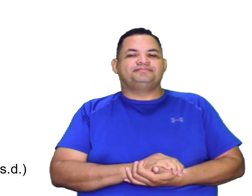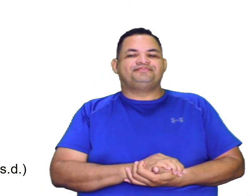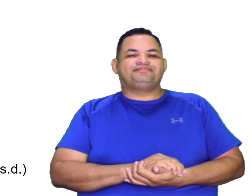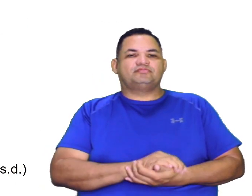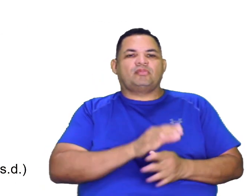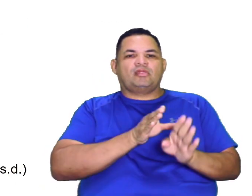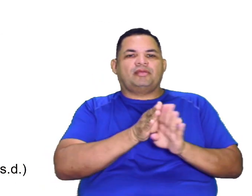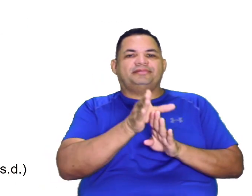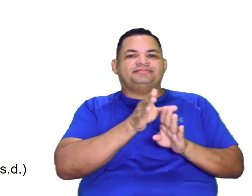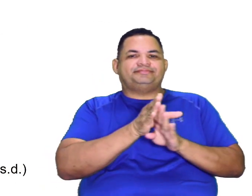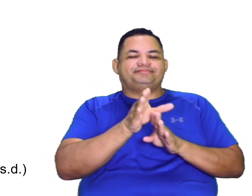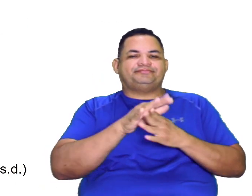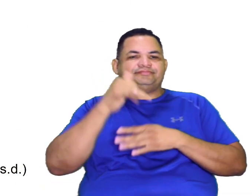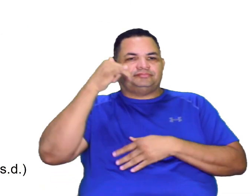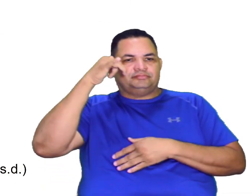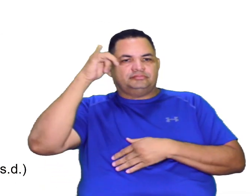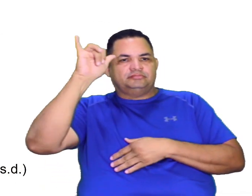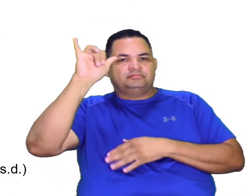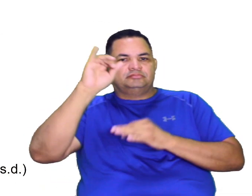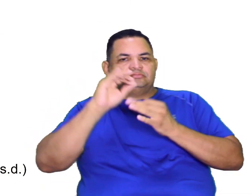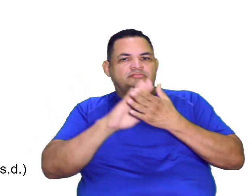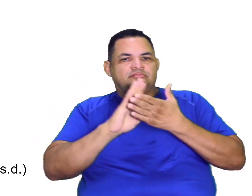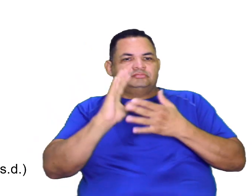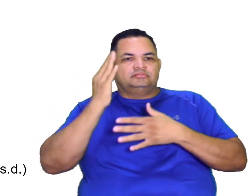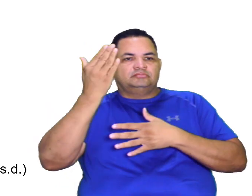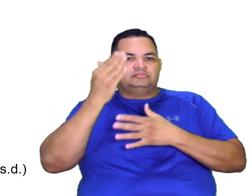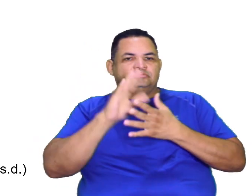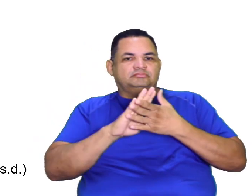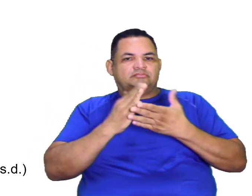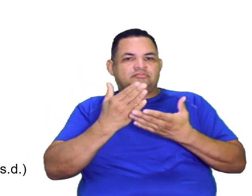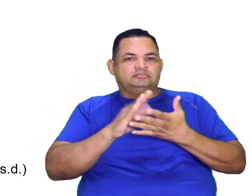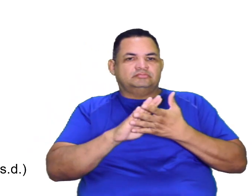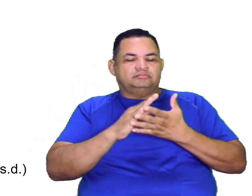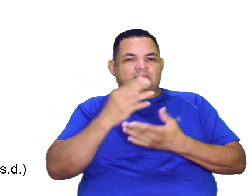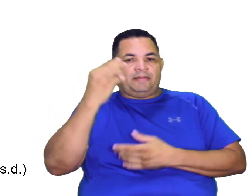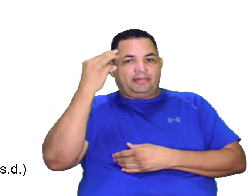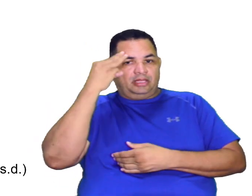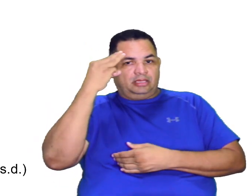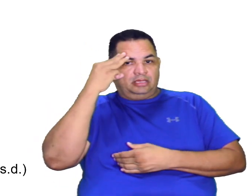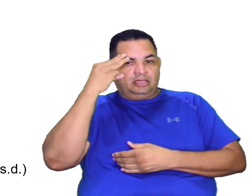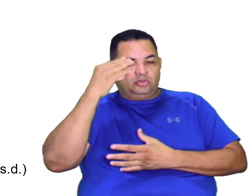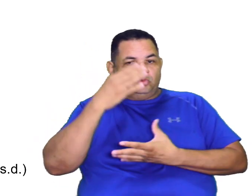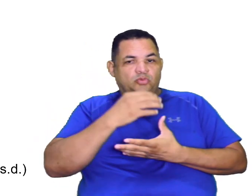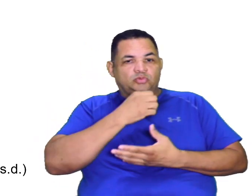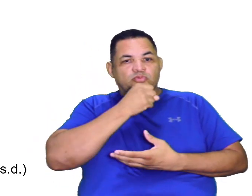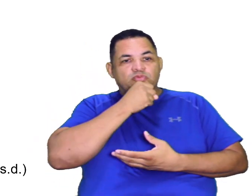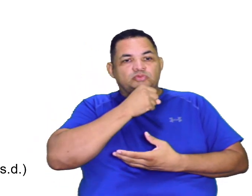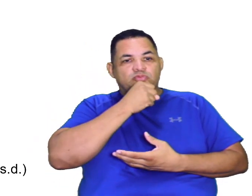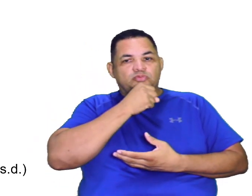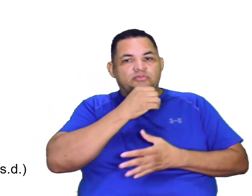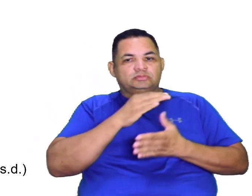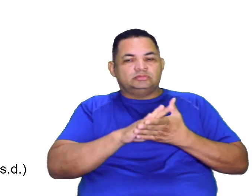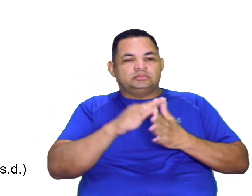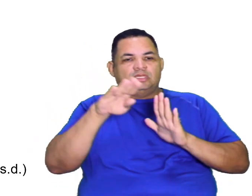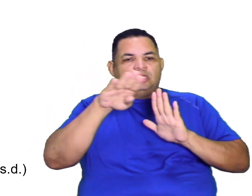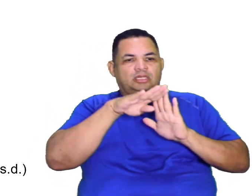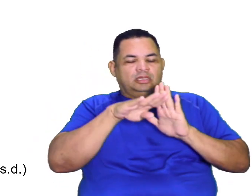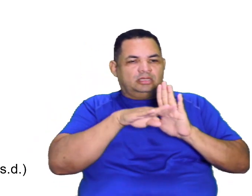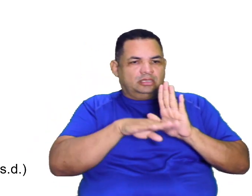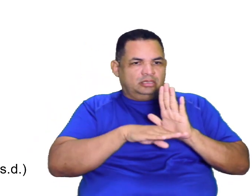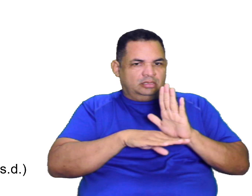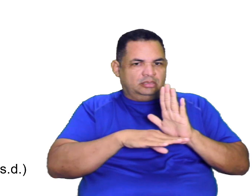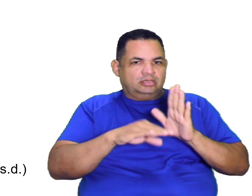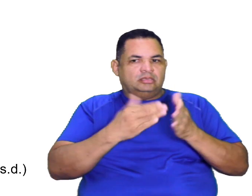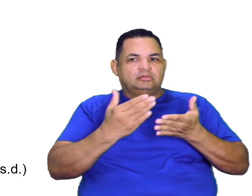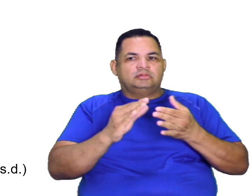Dentre as recomendações para prevenir o declínio dessa capacidade funcional dos idosos, a gente observa aí as diretrizes da atividade